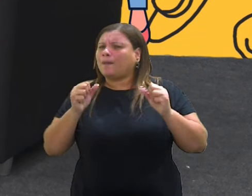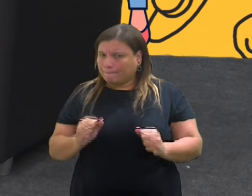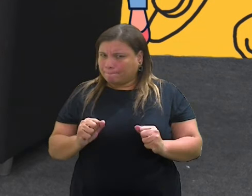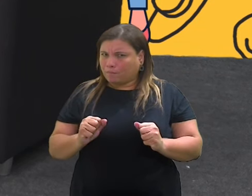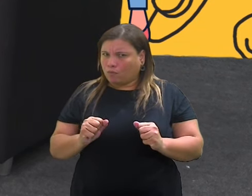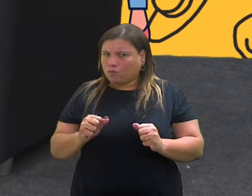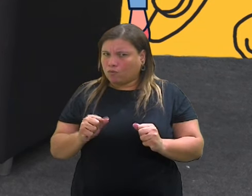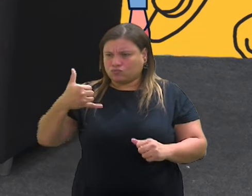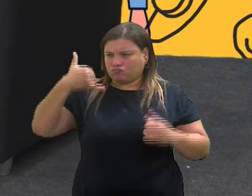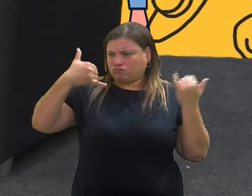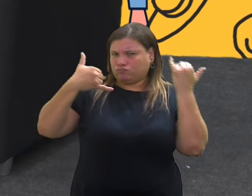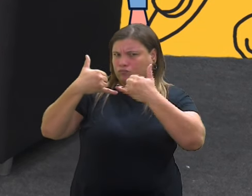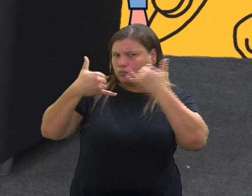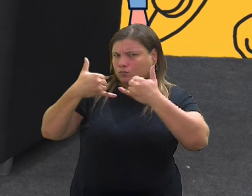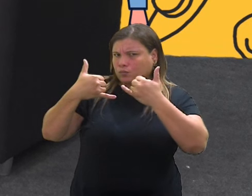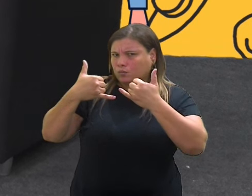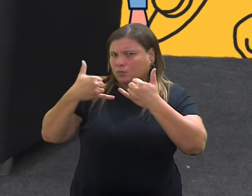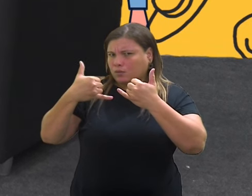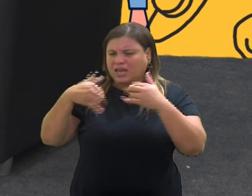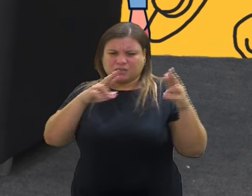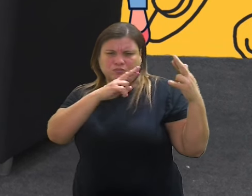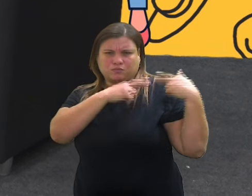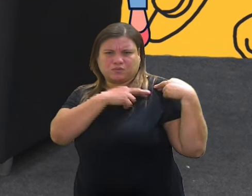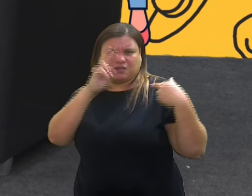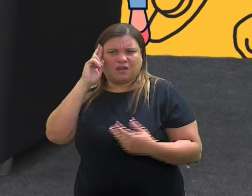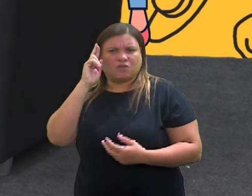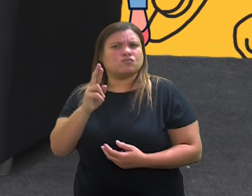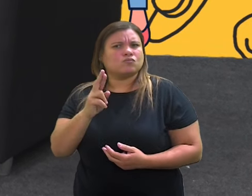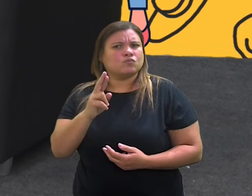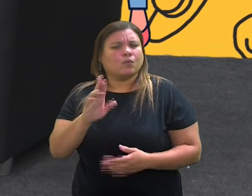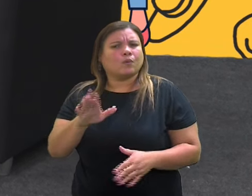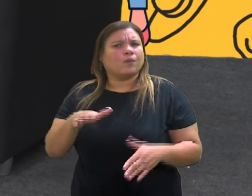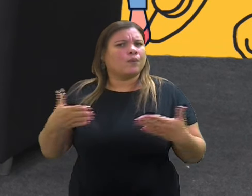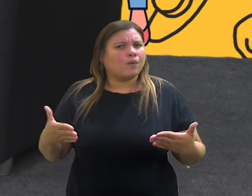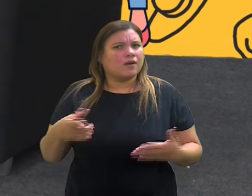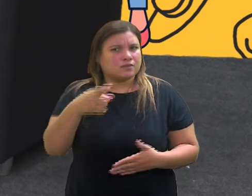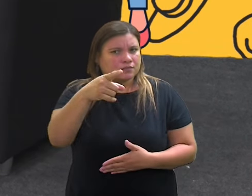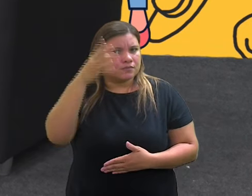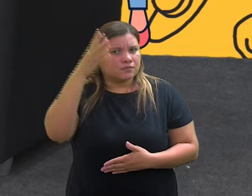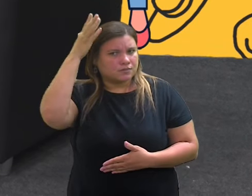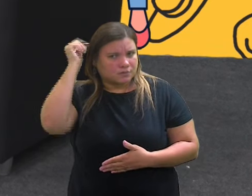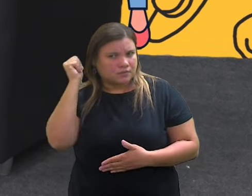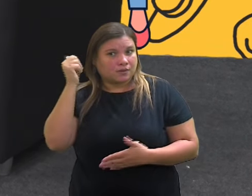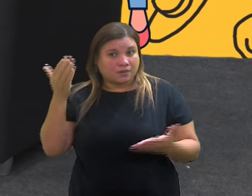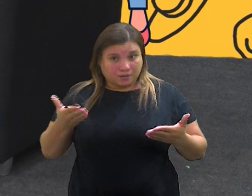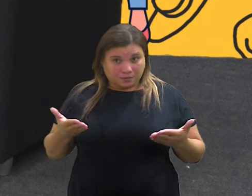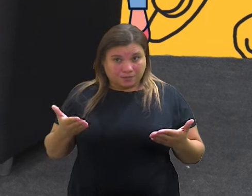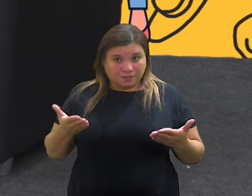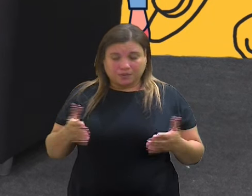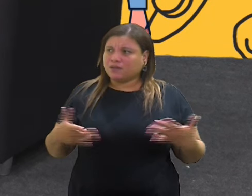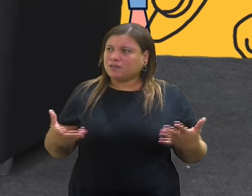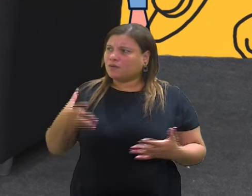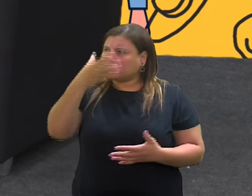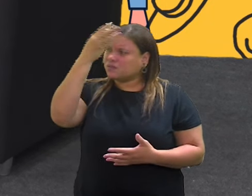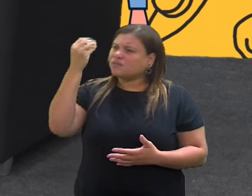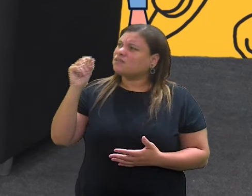e sobre a guarda responsável? Esquecemos de alguma coisa? A denúncia pode ser feita no Centro de Controle de Zoonoses ou para a